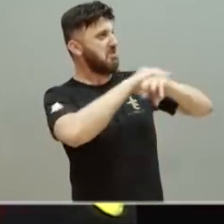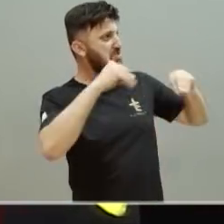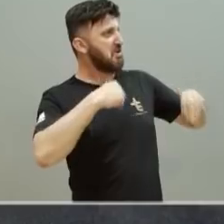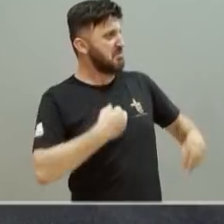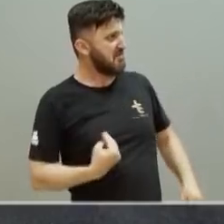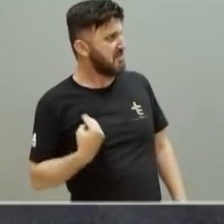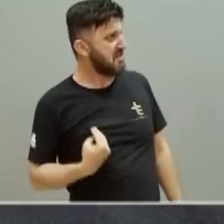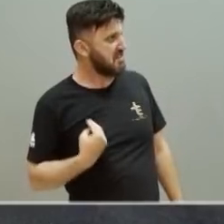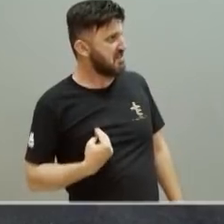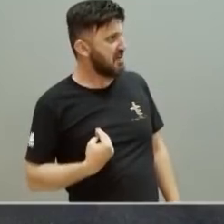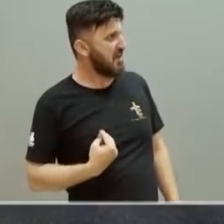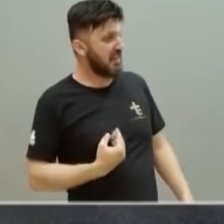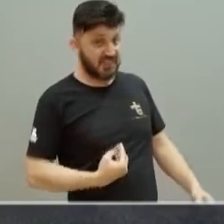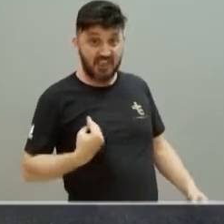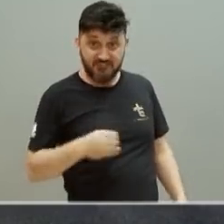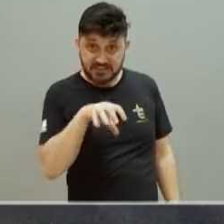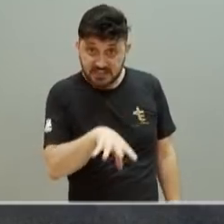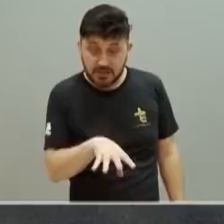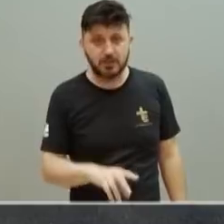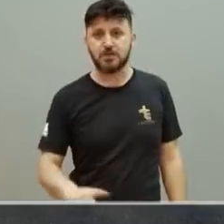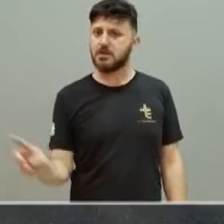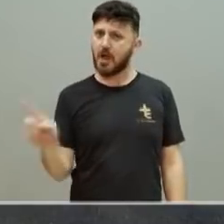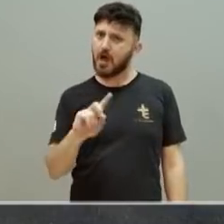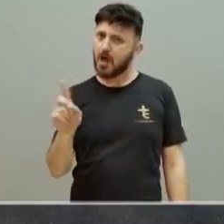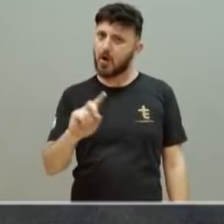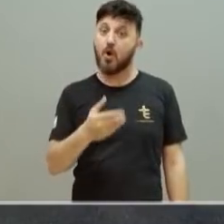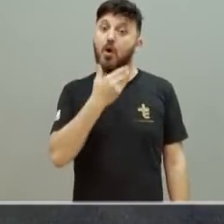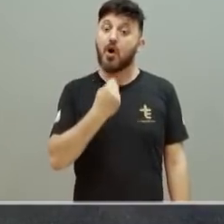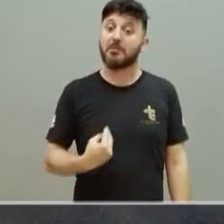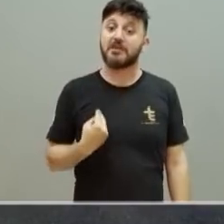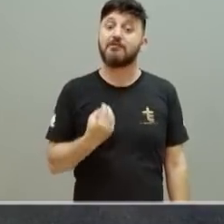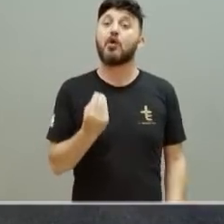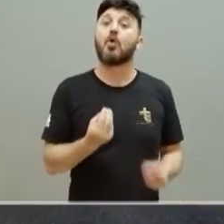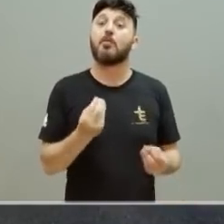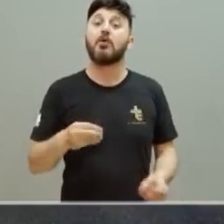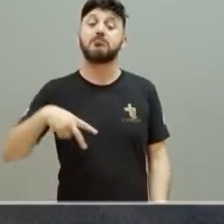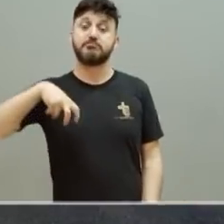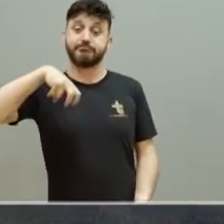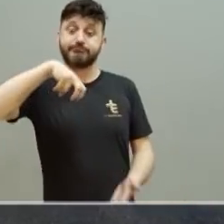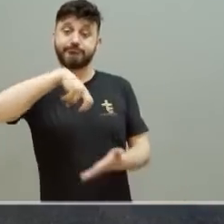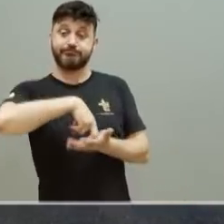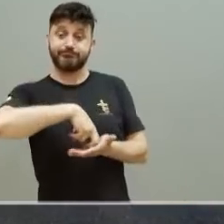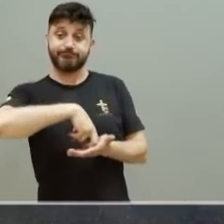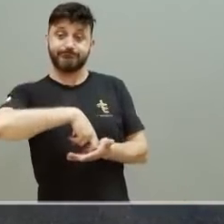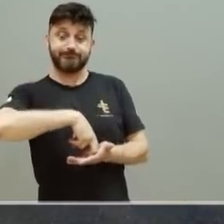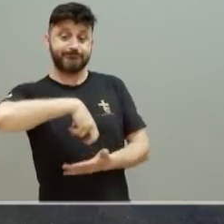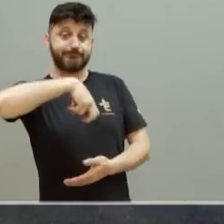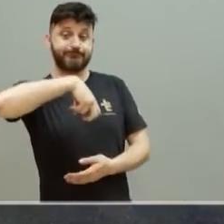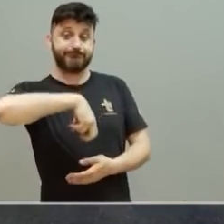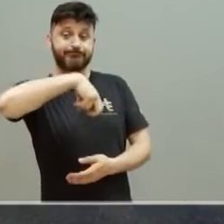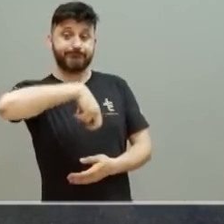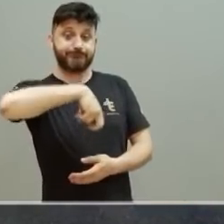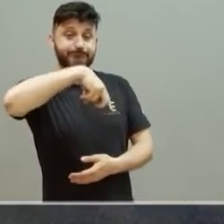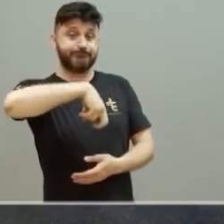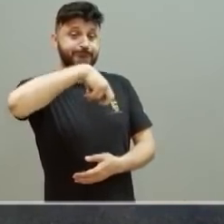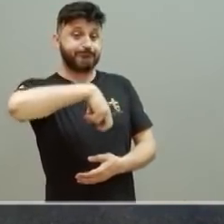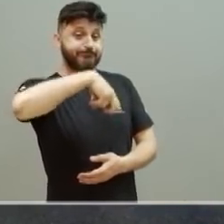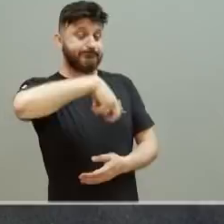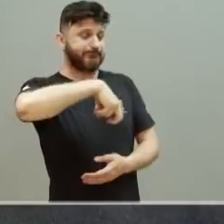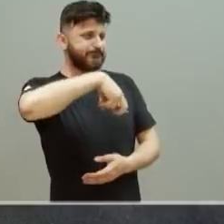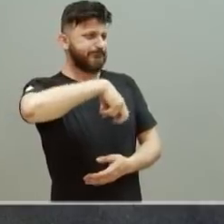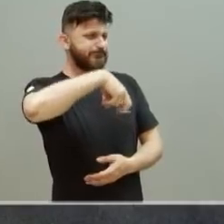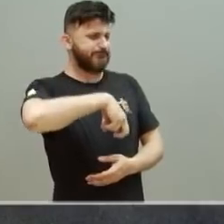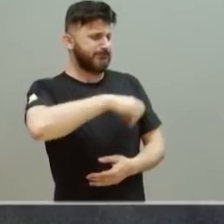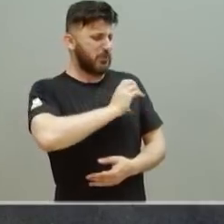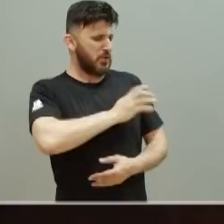curar? Não. O leproso estava aquebrantado. O